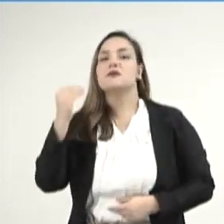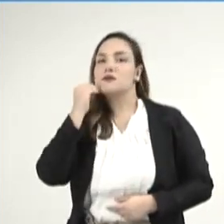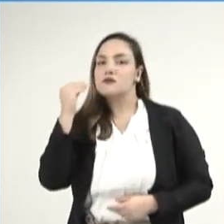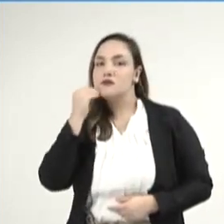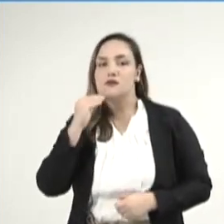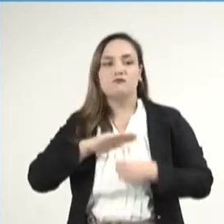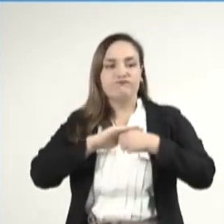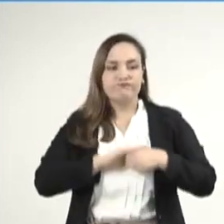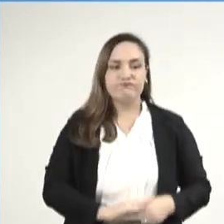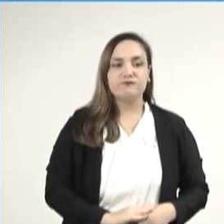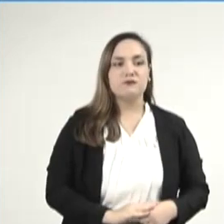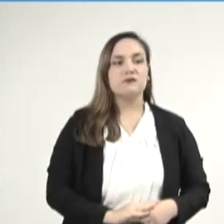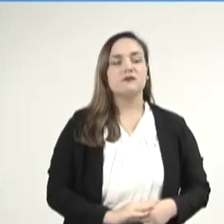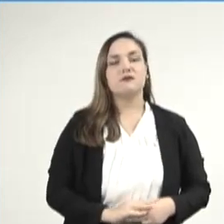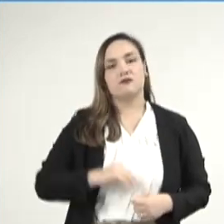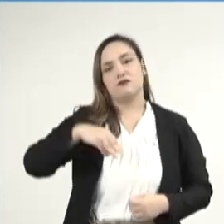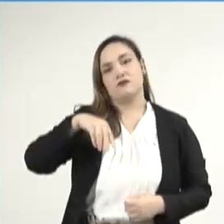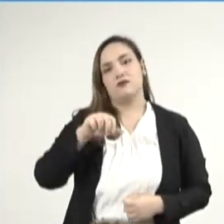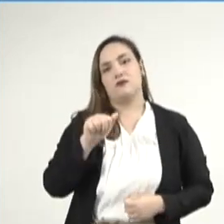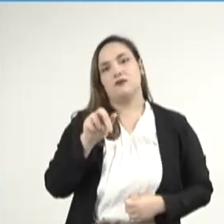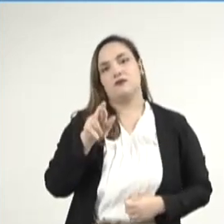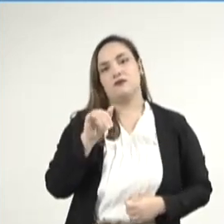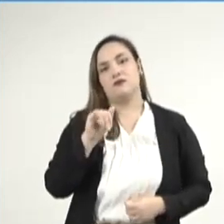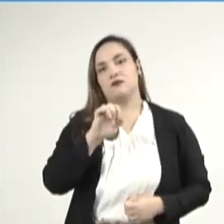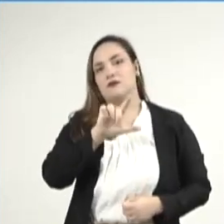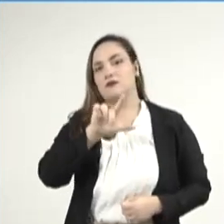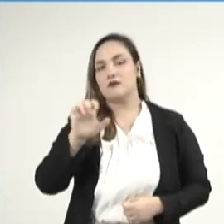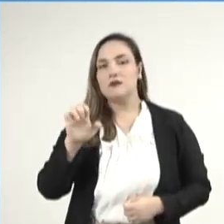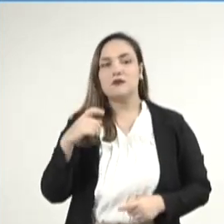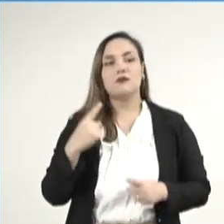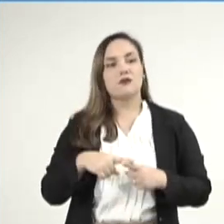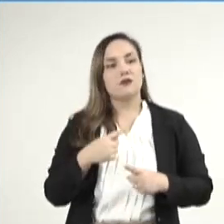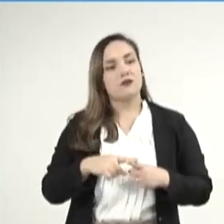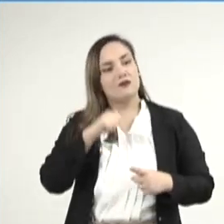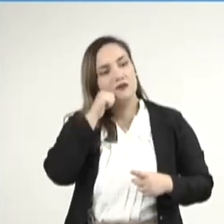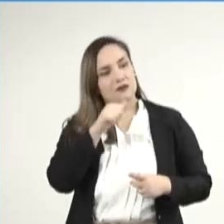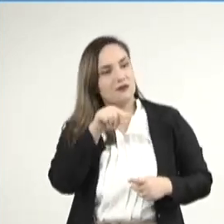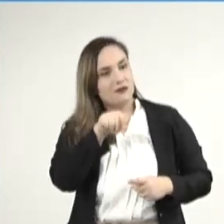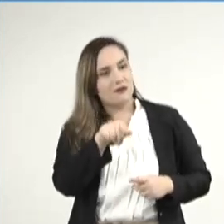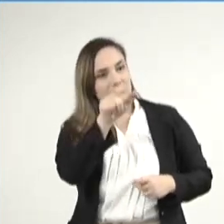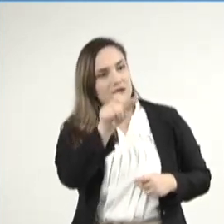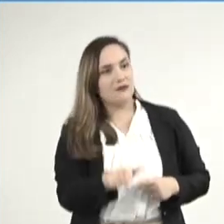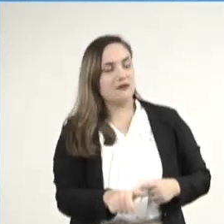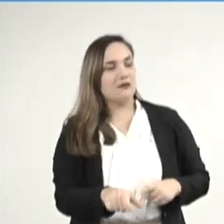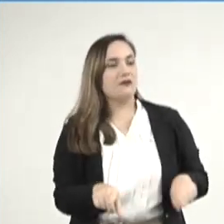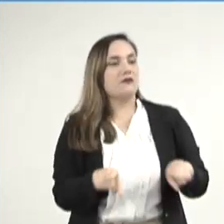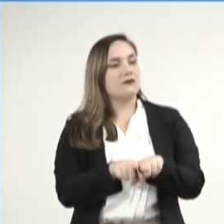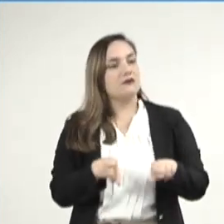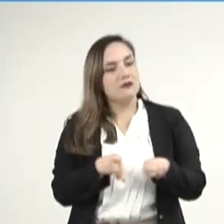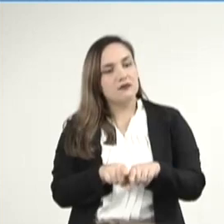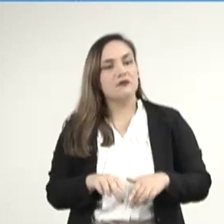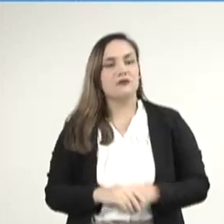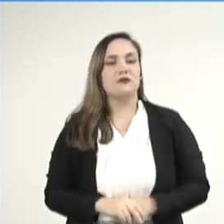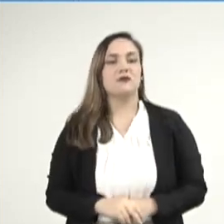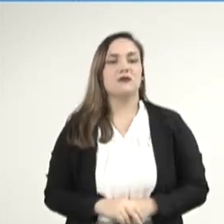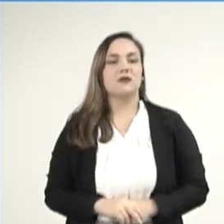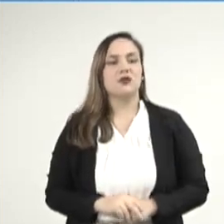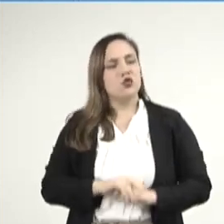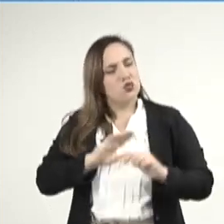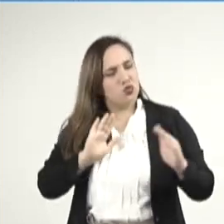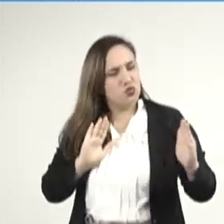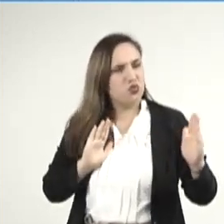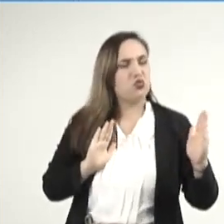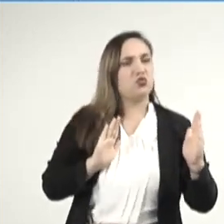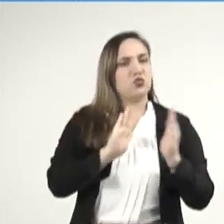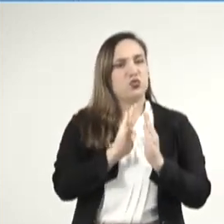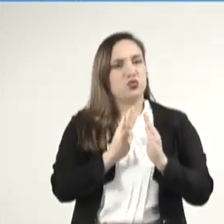calar a Marielle Franco, porque ela também estava no